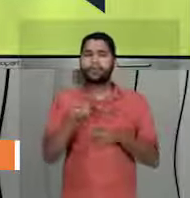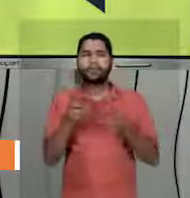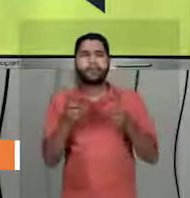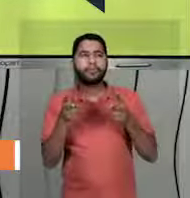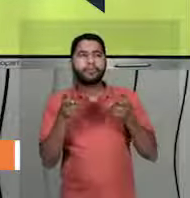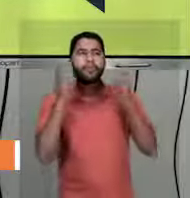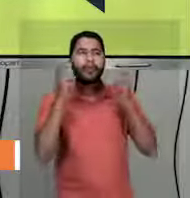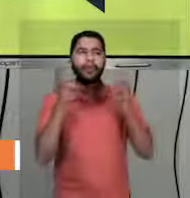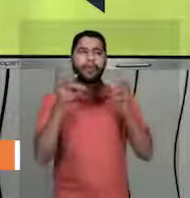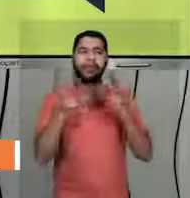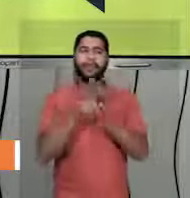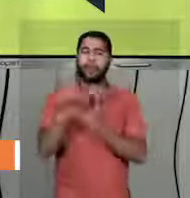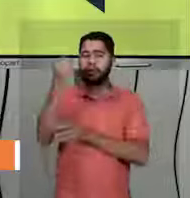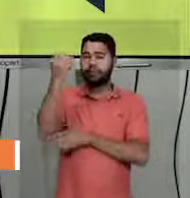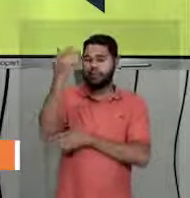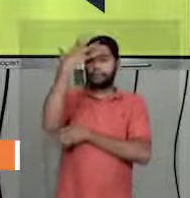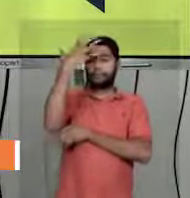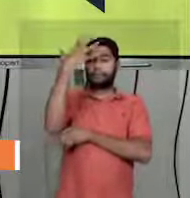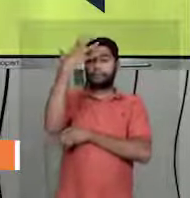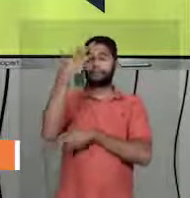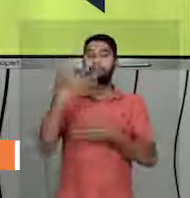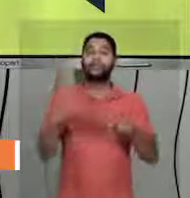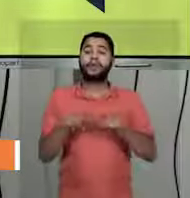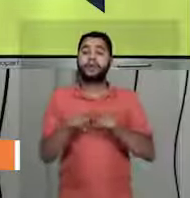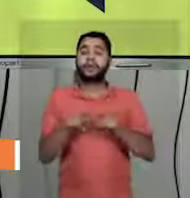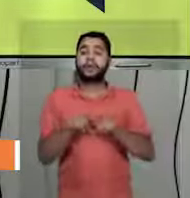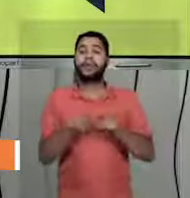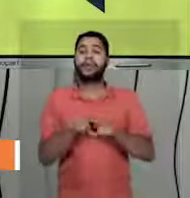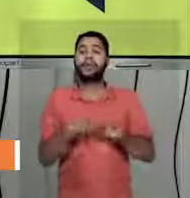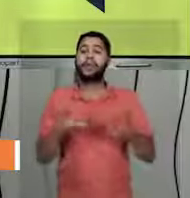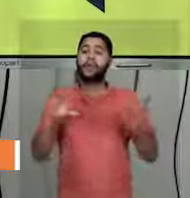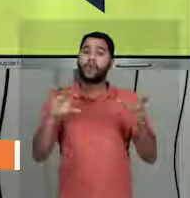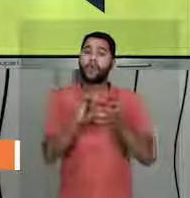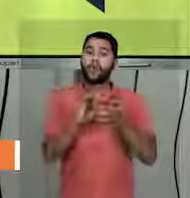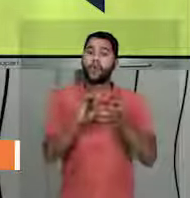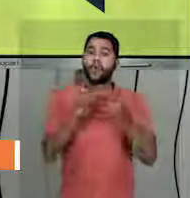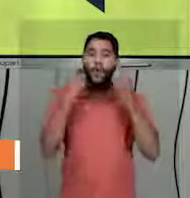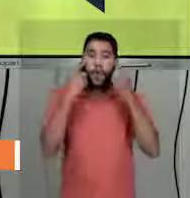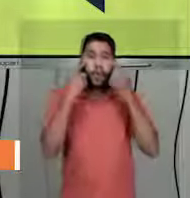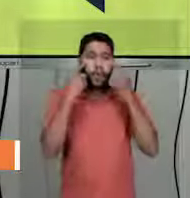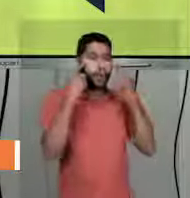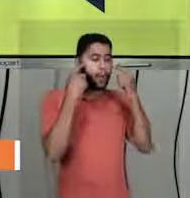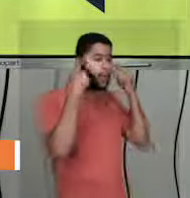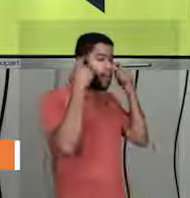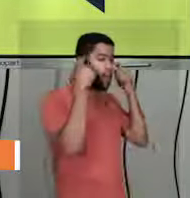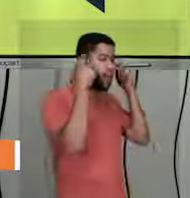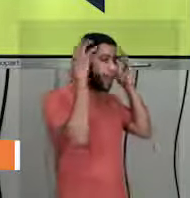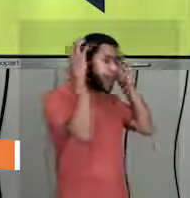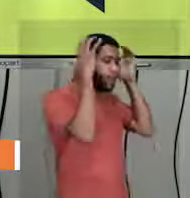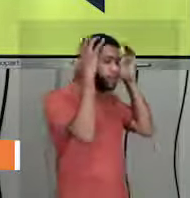perceber o estímulo da luz. O nervo óptico conecta o olho ao cérebro que interpreta esses estímulos,